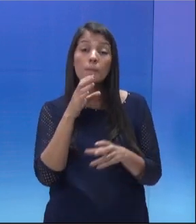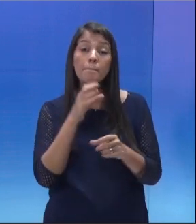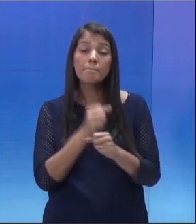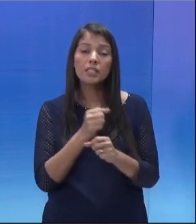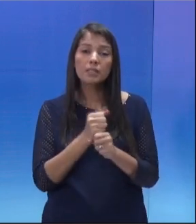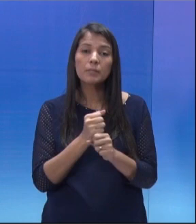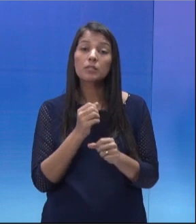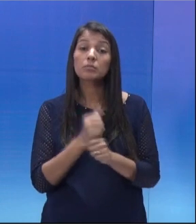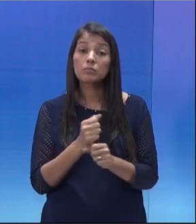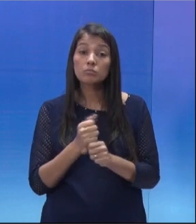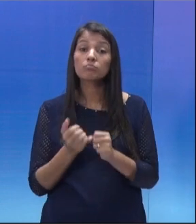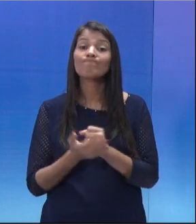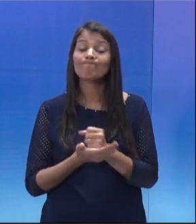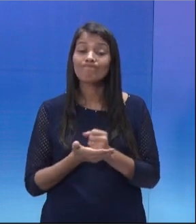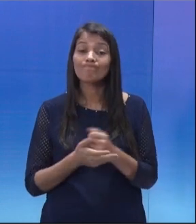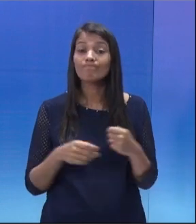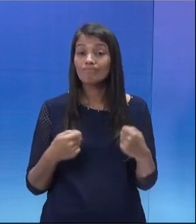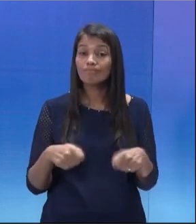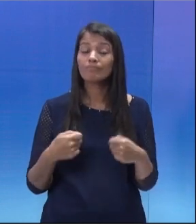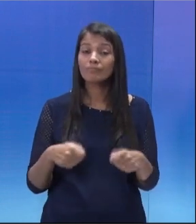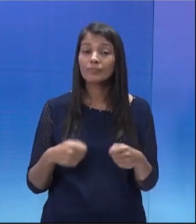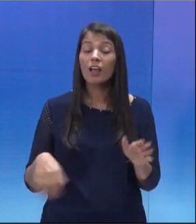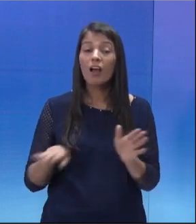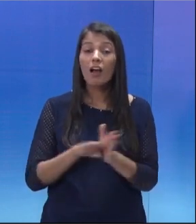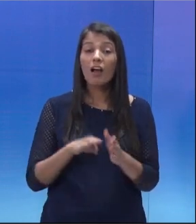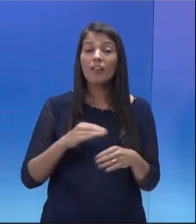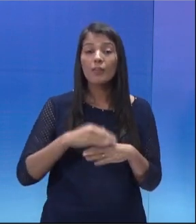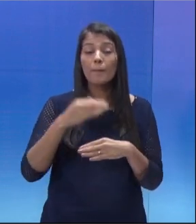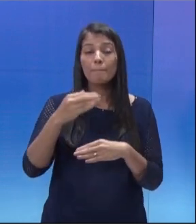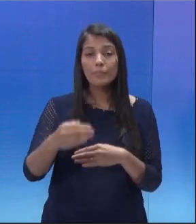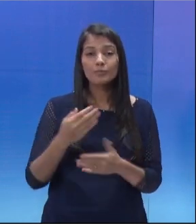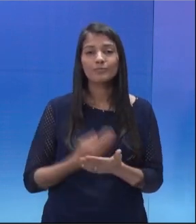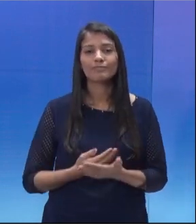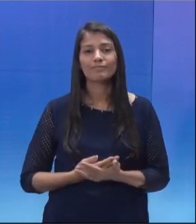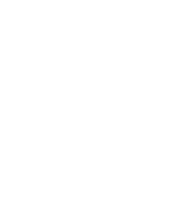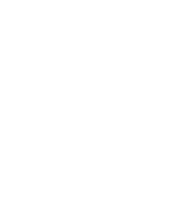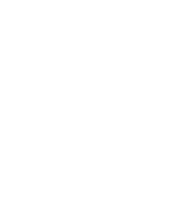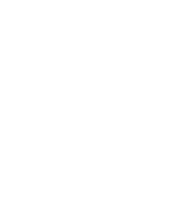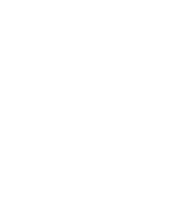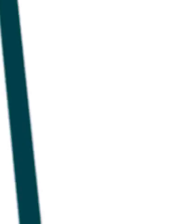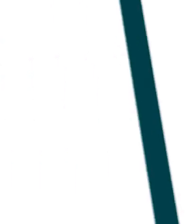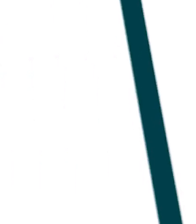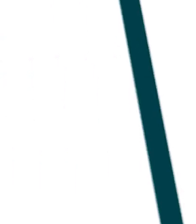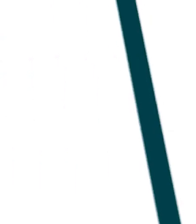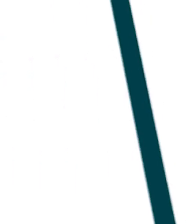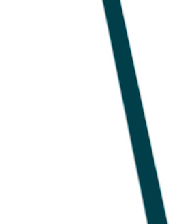principalmente matemática básica, correto? Então, até a próxima aula. Valeu!